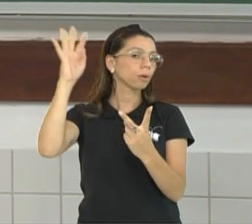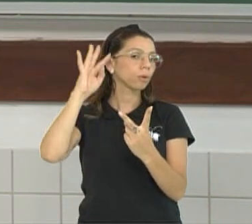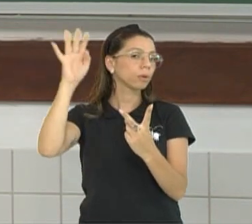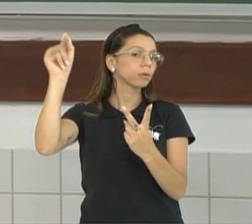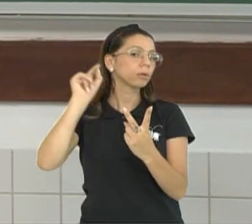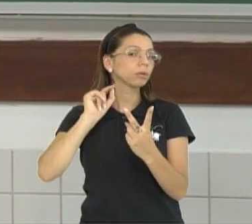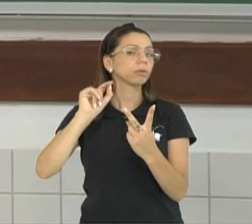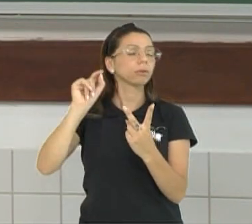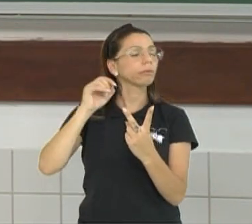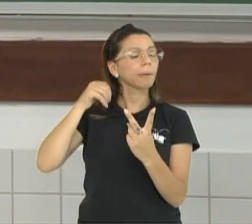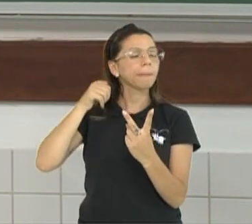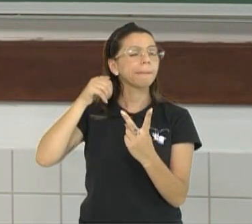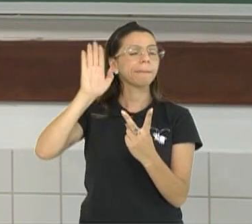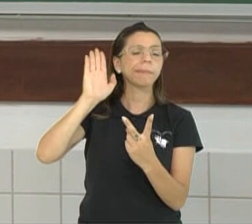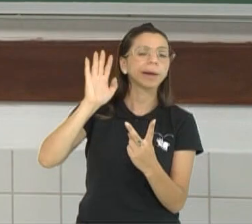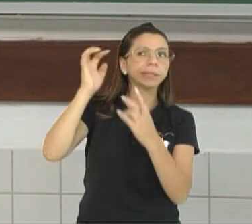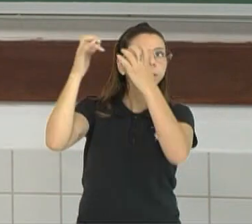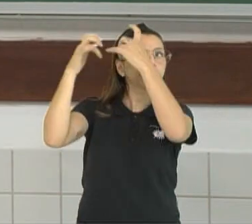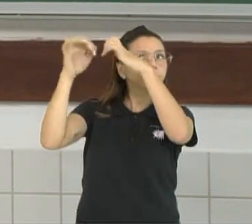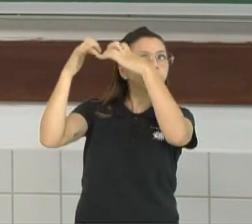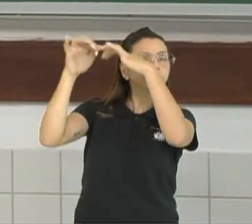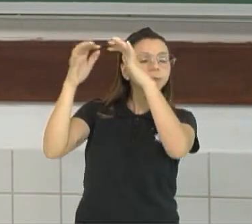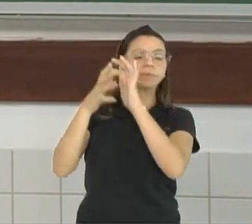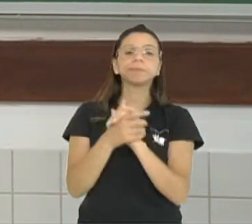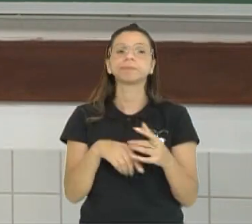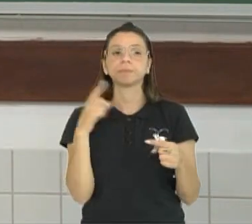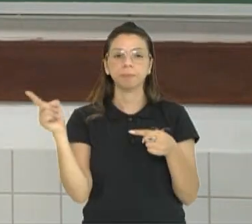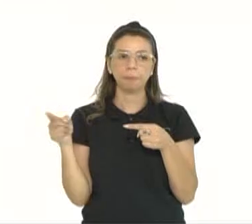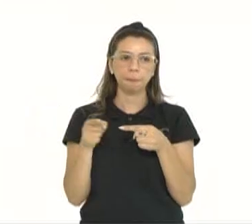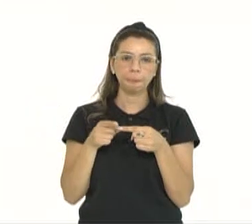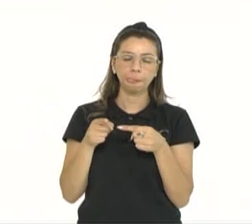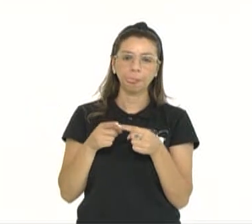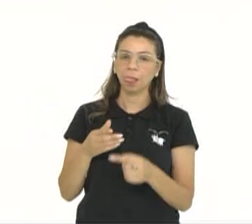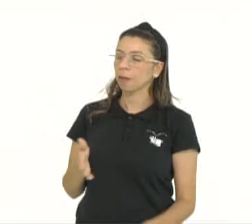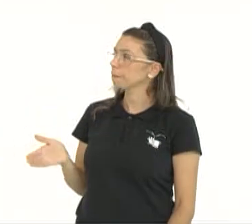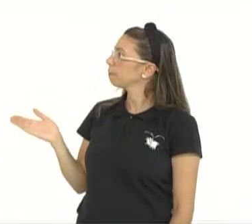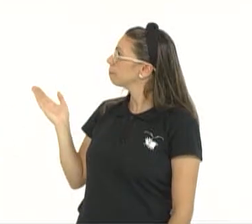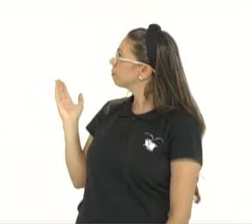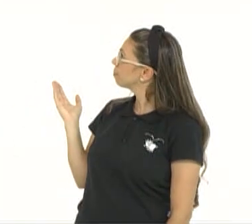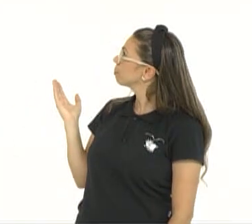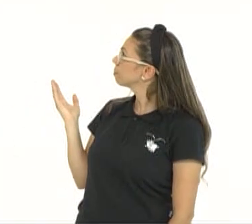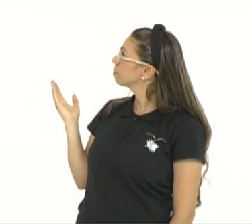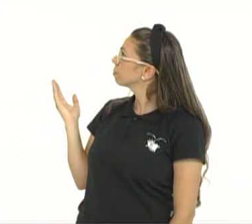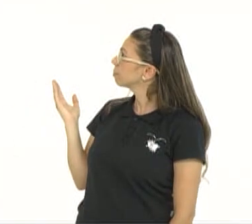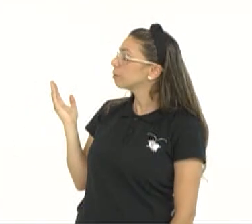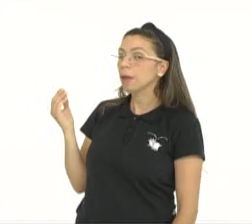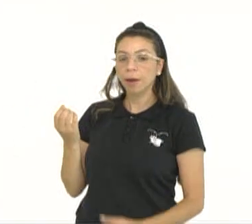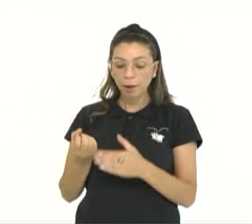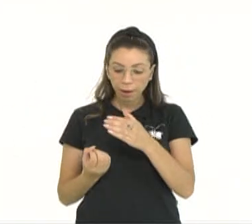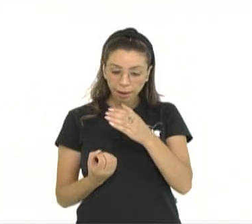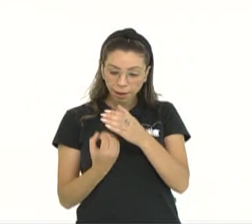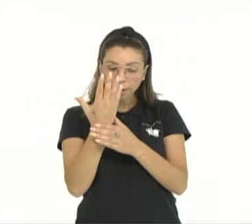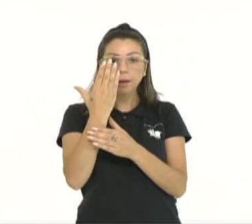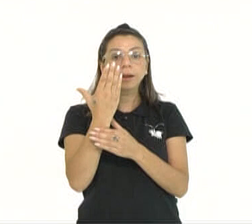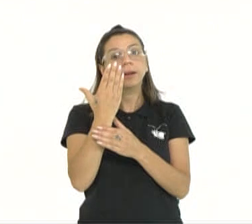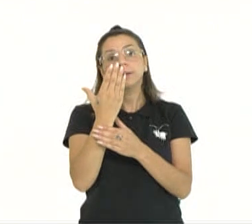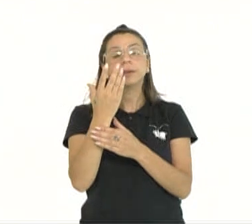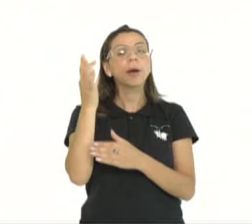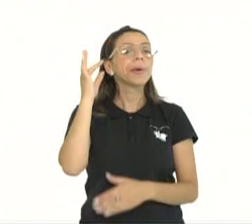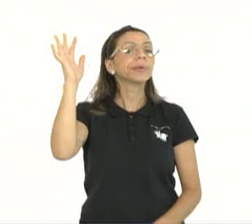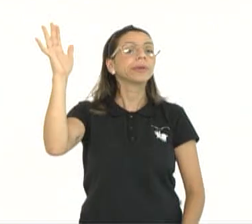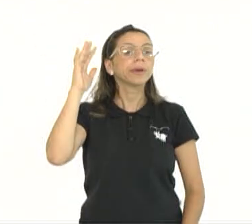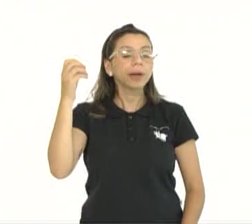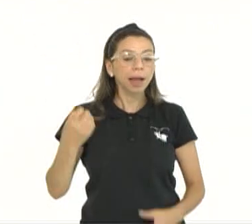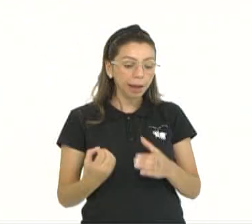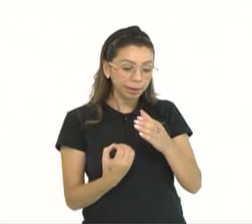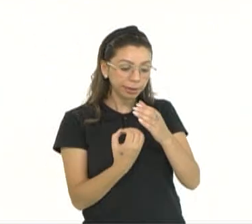mais estão aí na cabeça das pessoas. Uma delas é o criacionismo. É a teoria que se apoia na